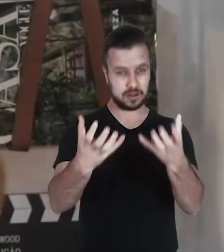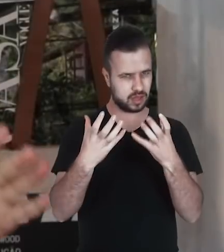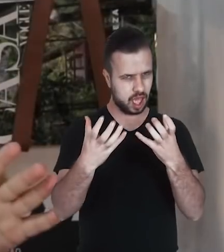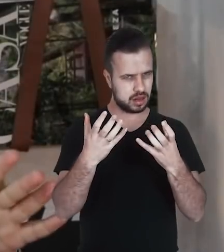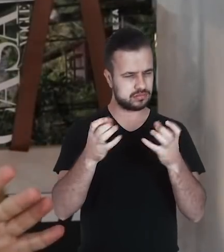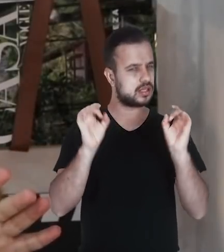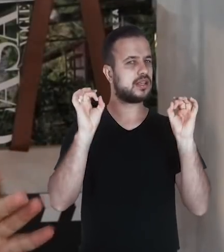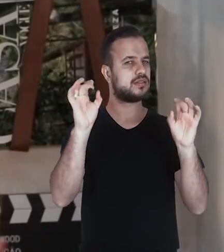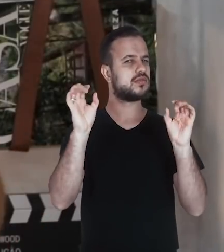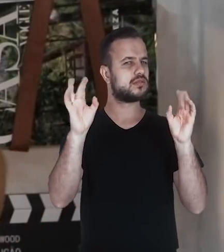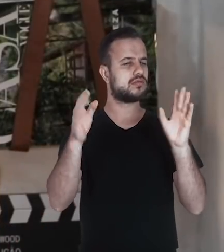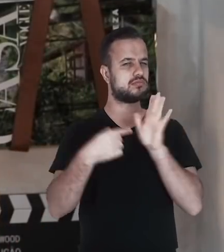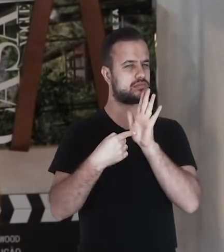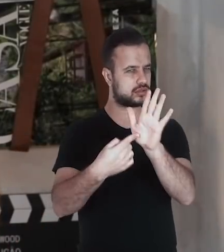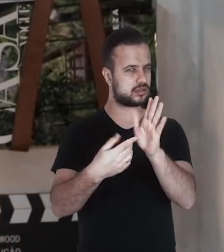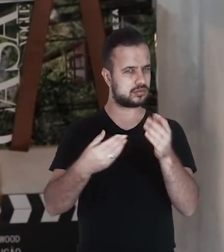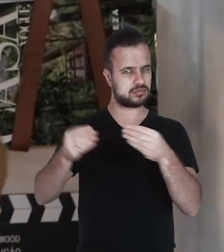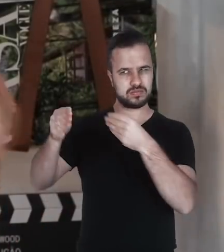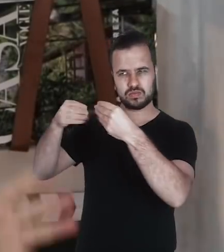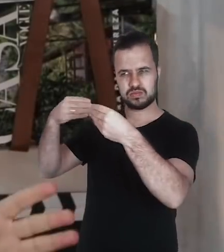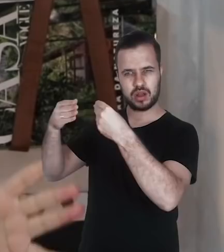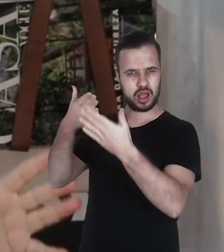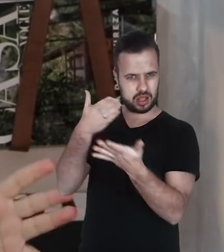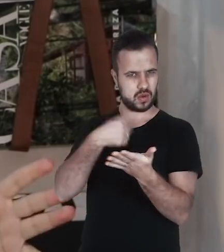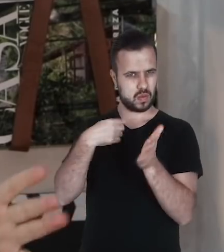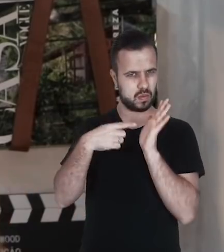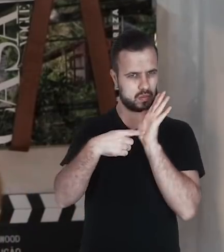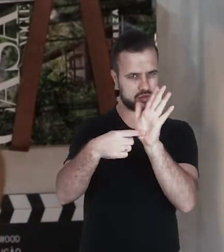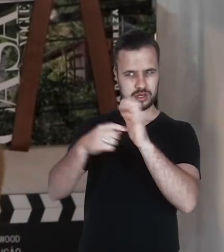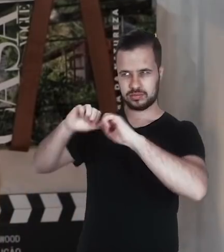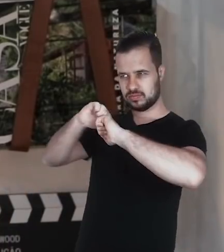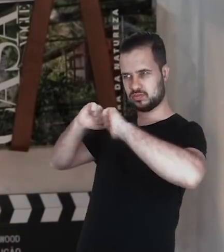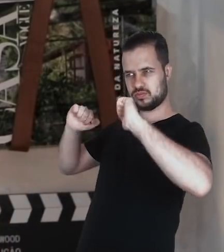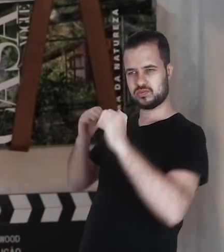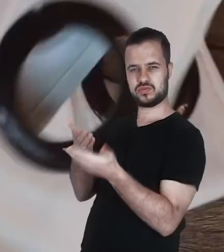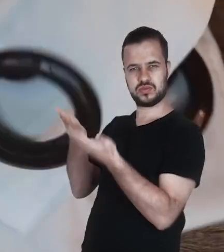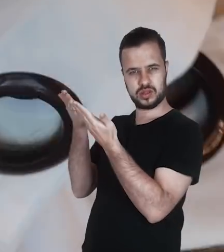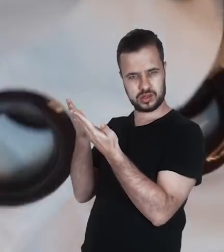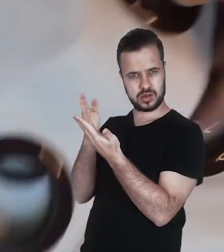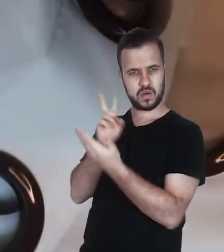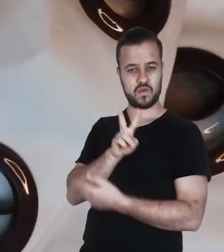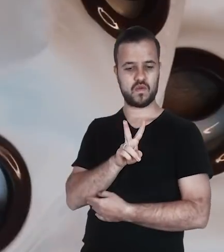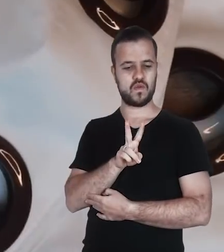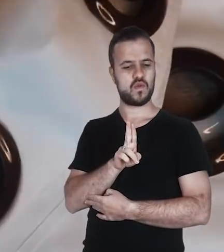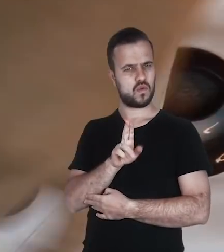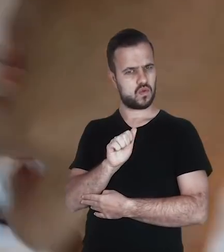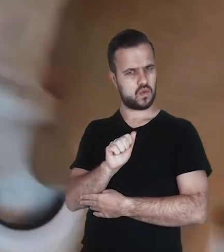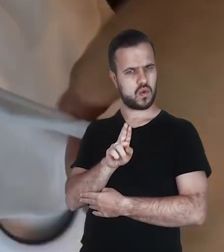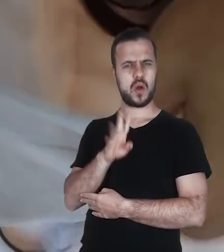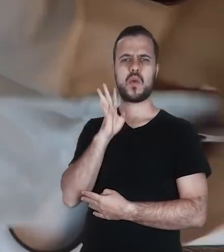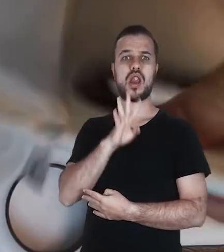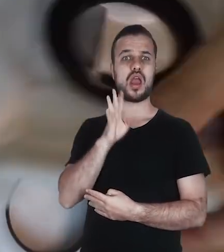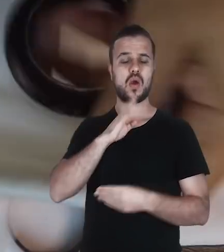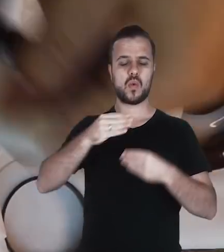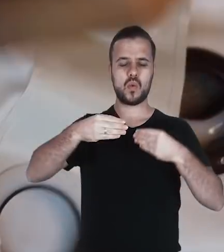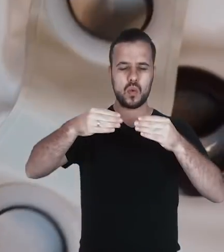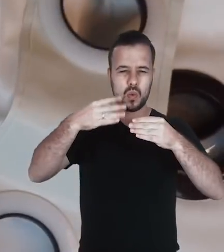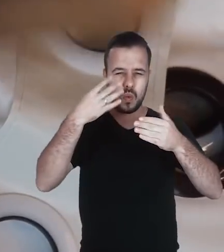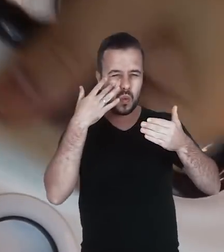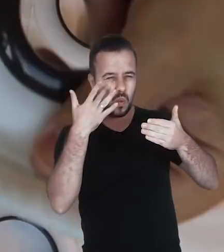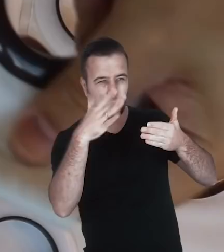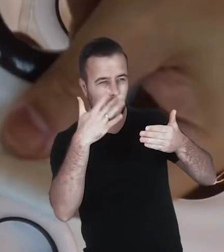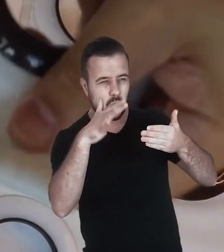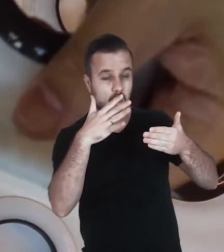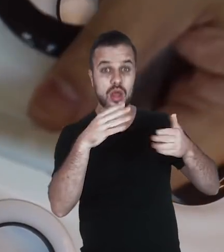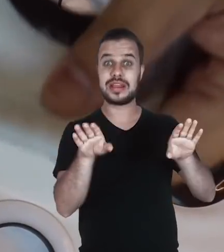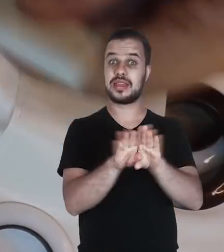E eu quero dar um destaque especial para uma das cortinas que eu mostrei aqui para vocês. Essa cortina de voal, ela é muito legal, que apesar da transparência,